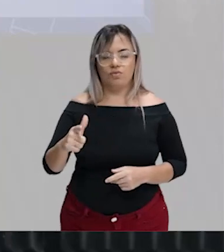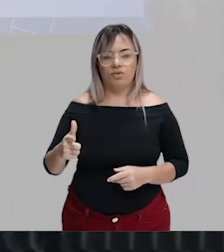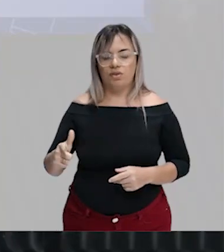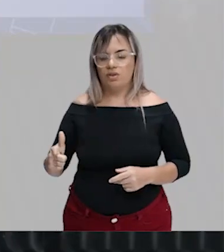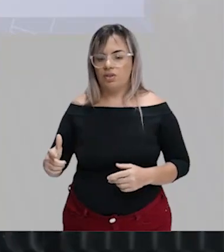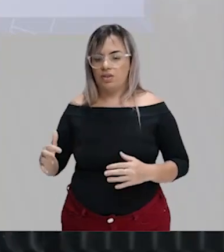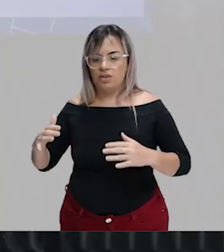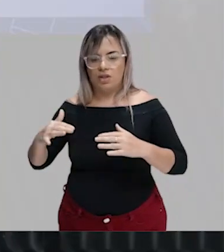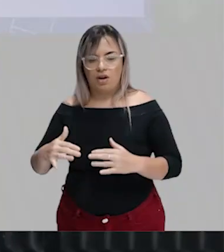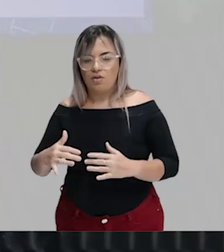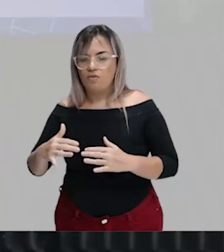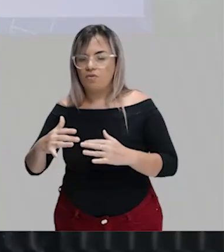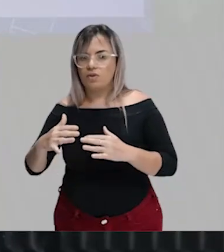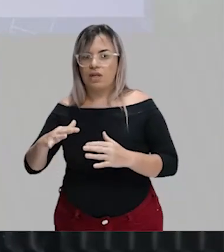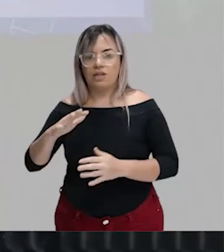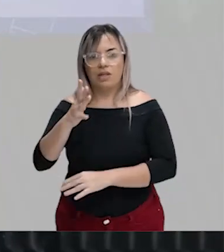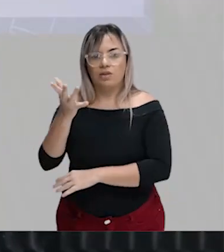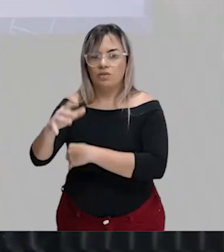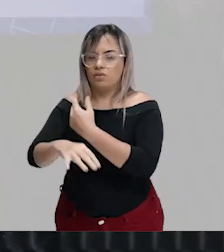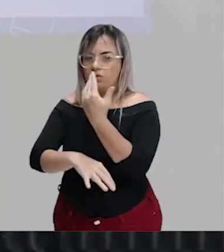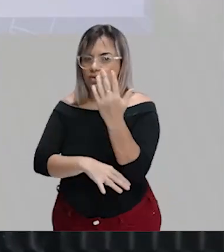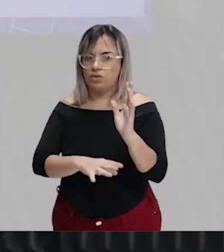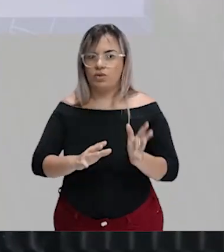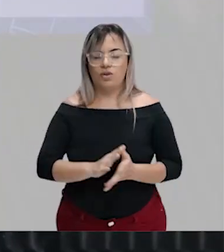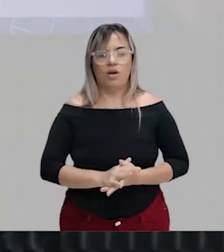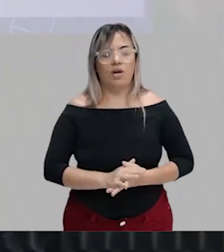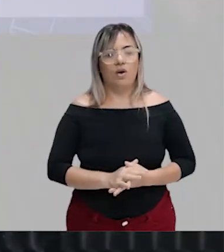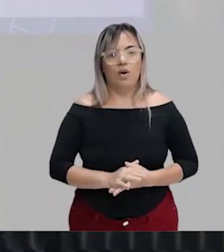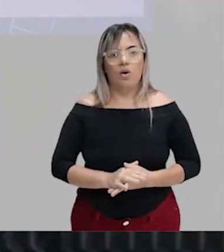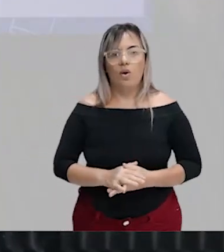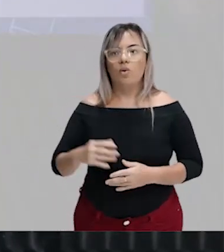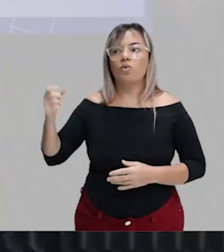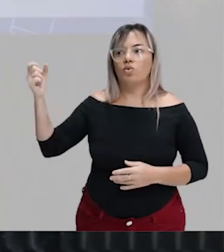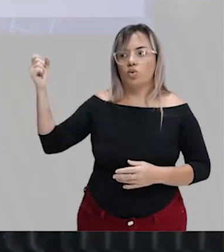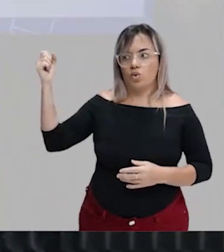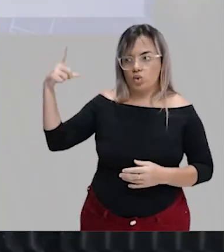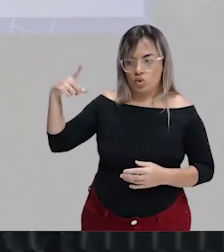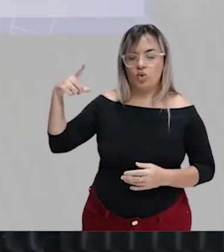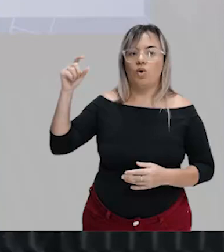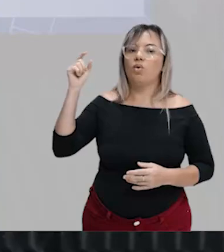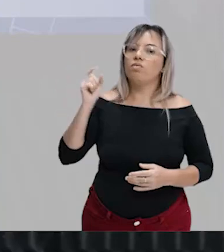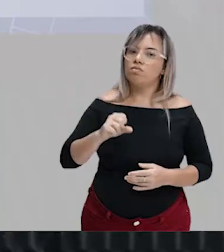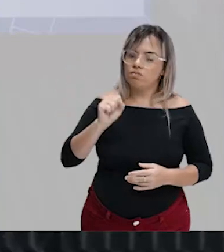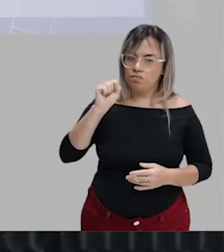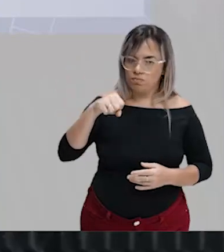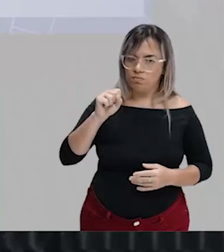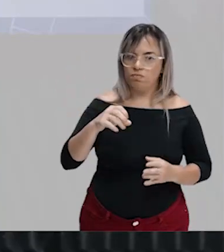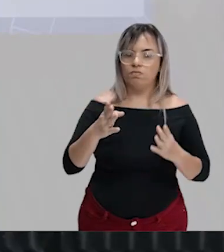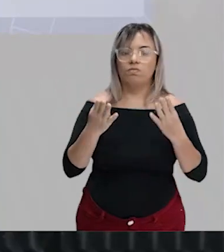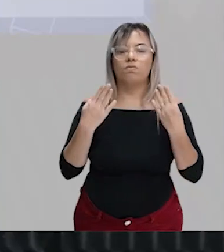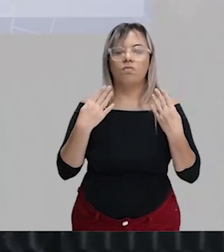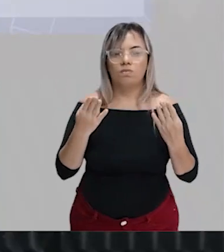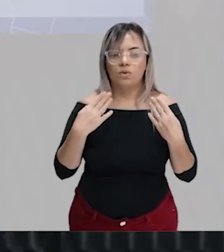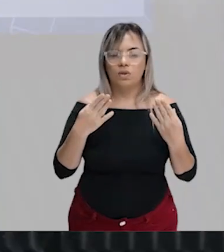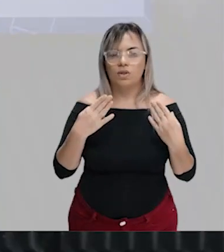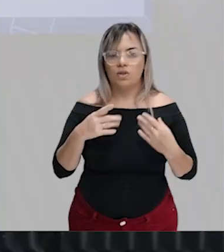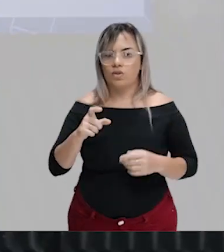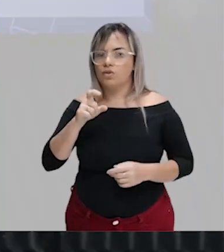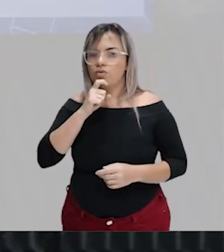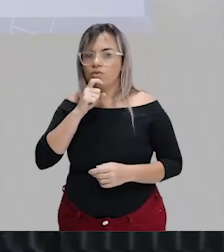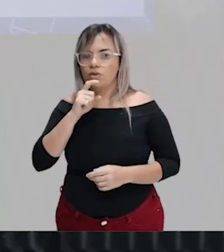natureza. Existe fonte de calor, que é a luz do sol, certo? Fonte de calor, fonte de frio não